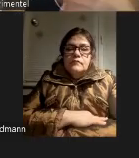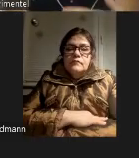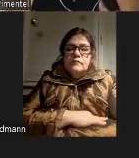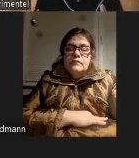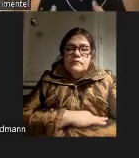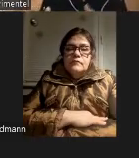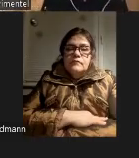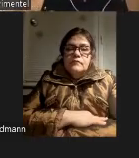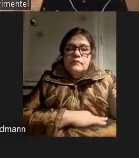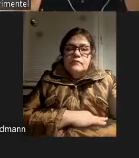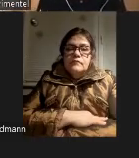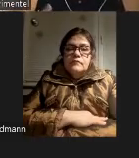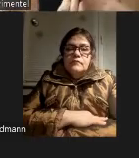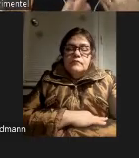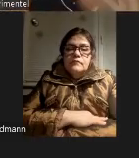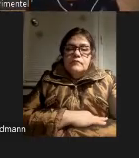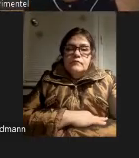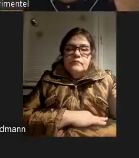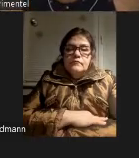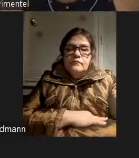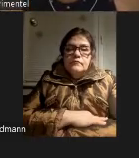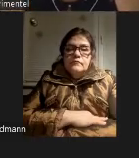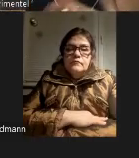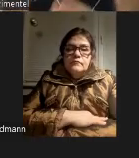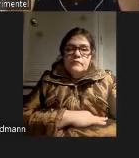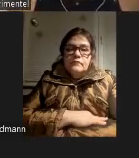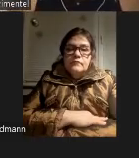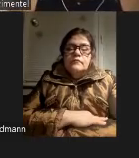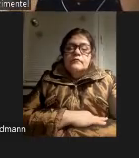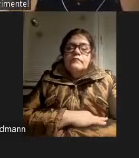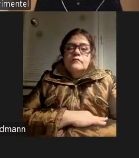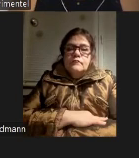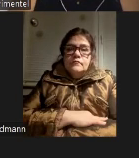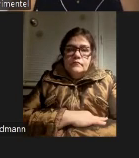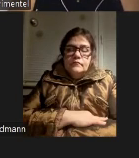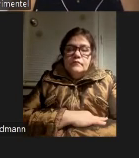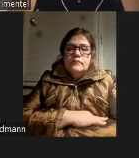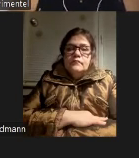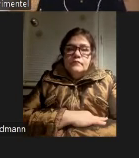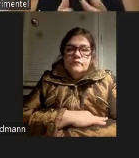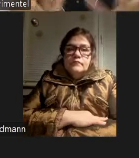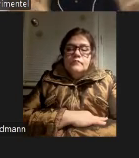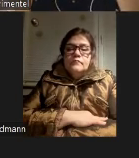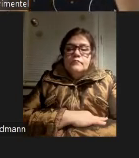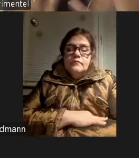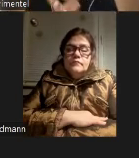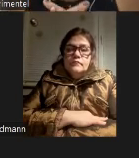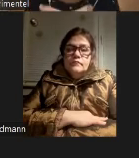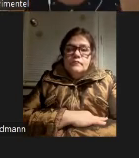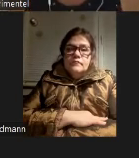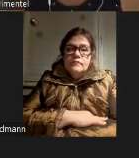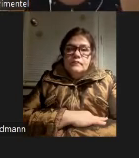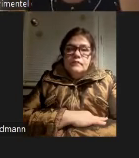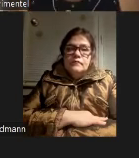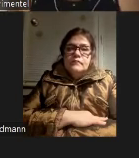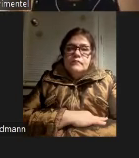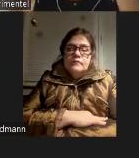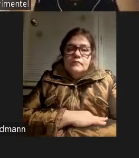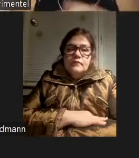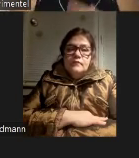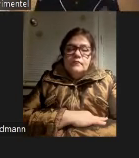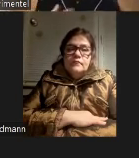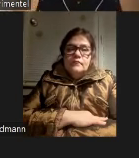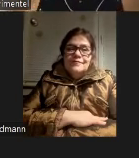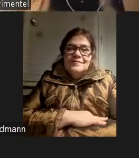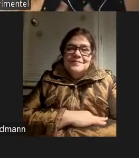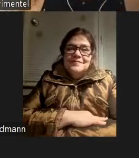velho, a gente vai diminuindo o nosso sono REM e o nosso sono profundo. Que eu acho que essa é a única grande falha de Deus, que eu sou fã de